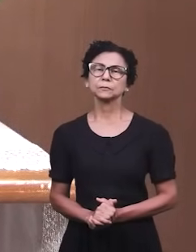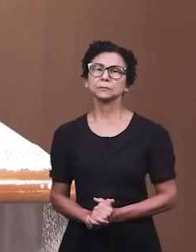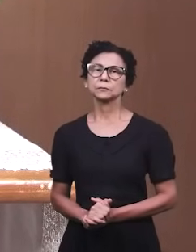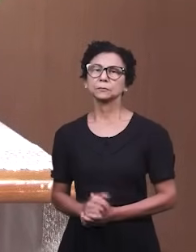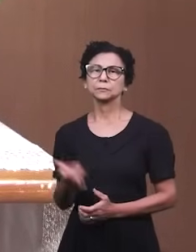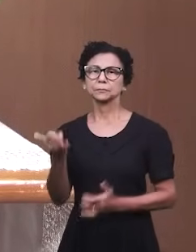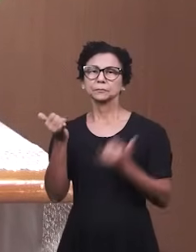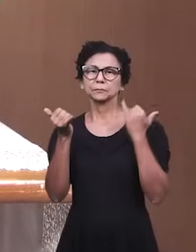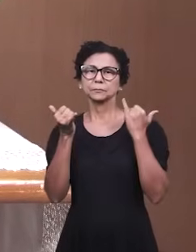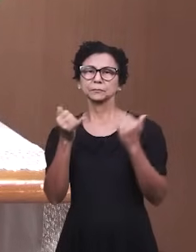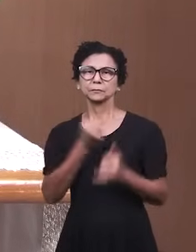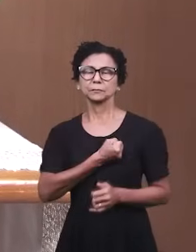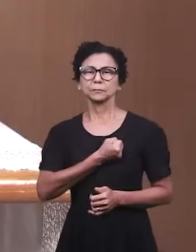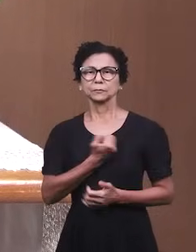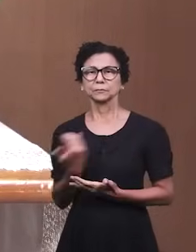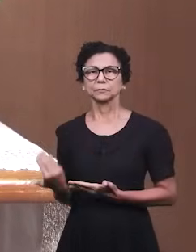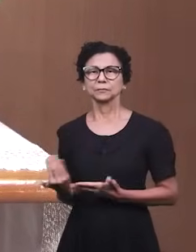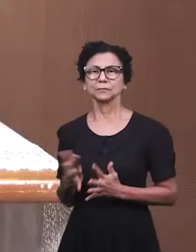telefone